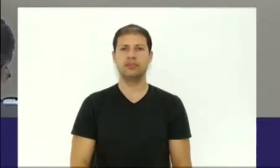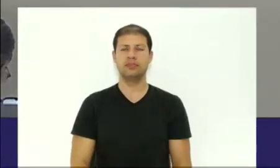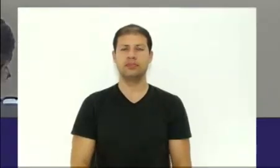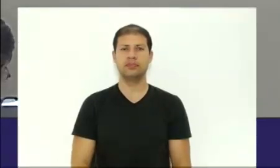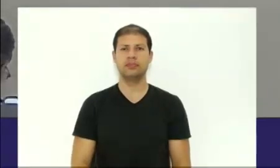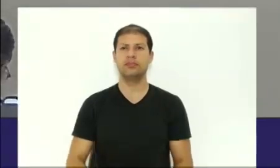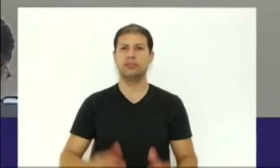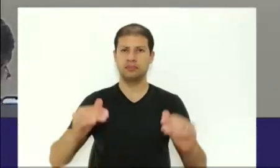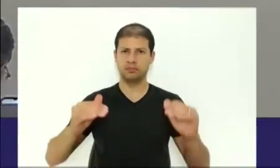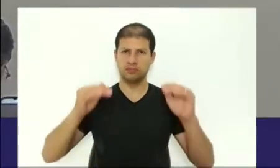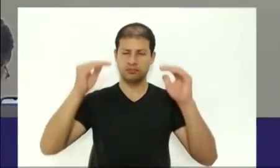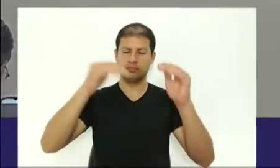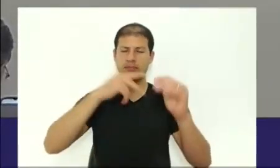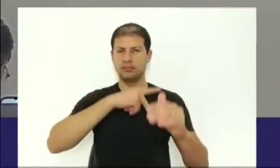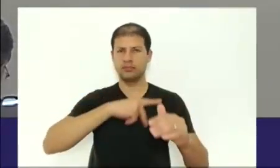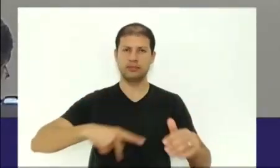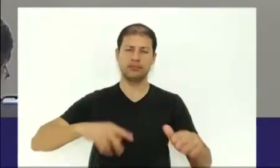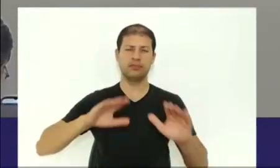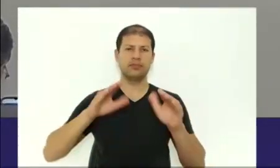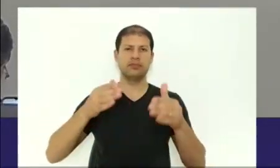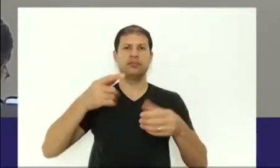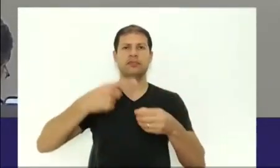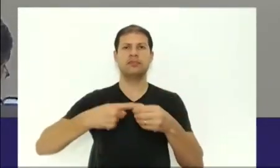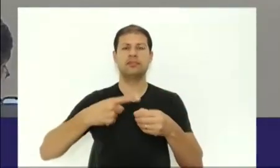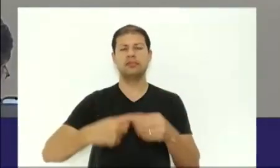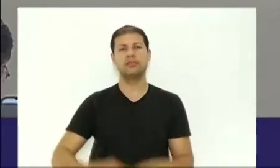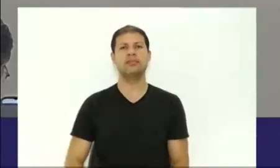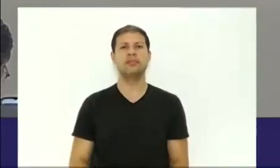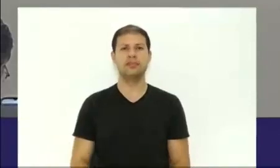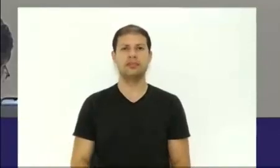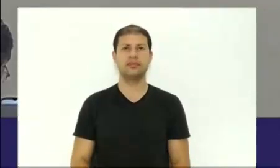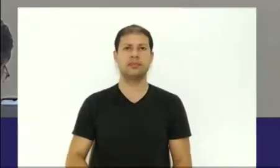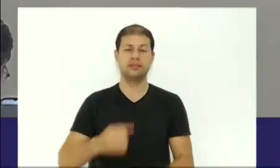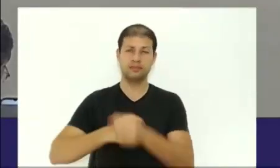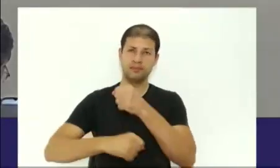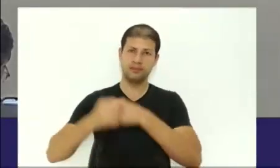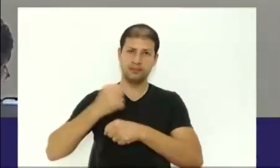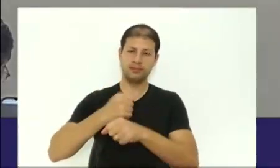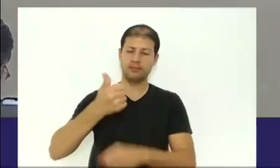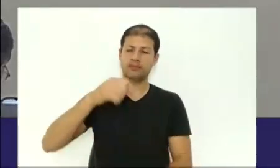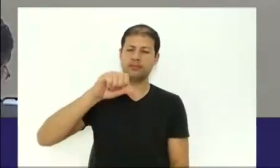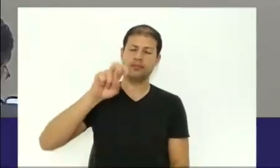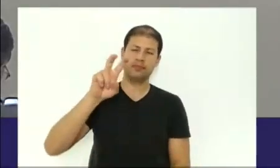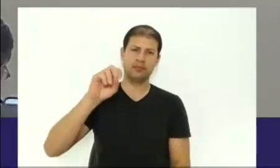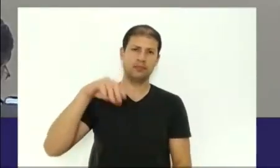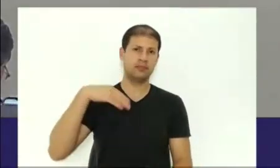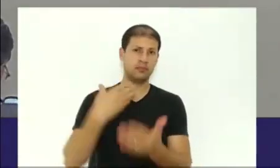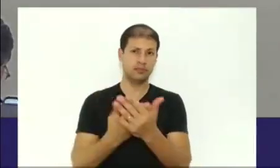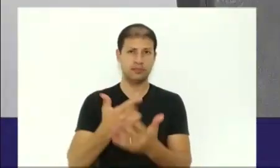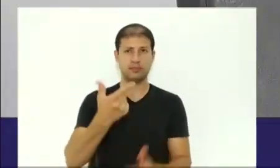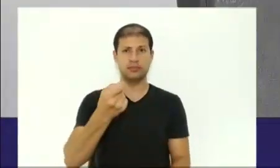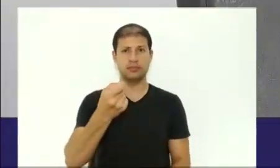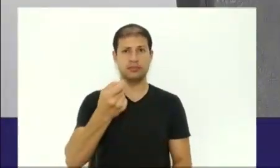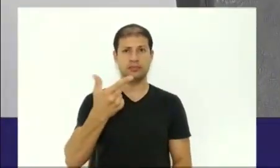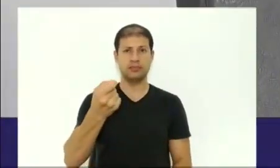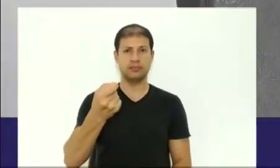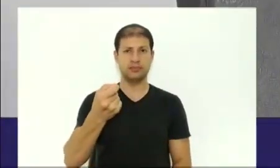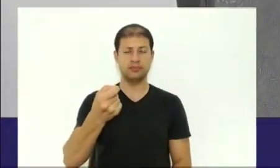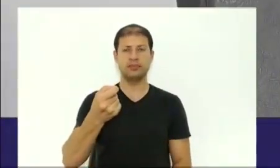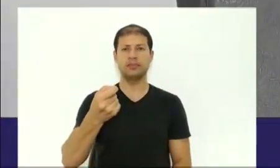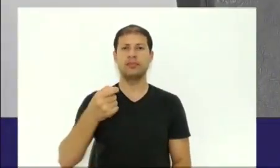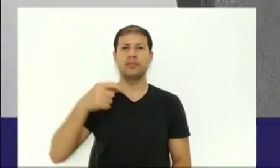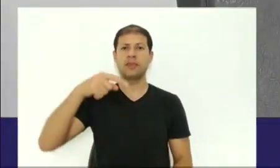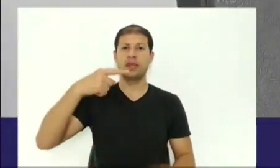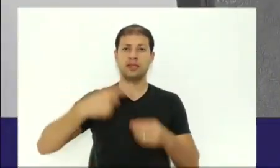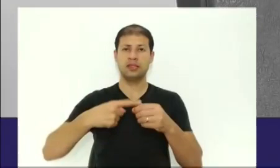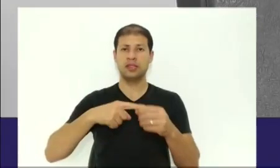Excelentíssimo senhor presidente da Câmara Municipal, desde 1950 até o início de 2020, a cidade de Anhembi foi atingida por uma